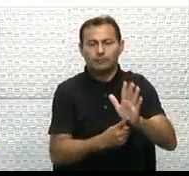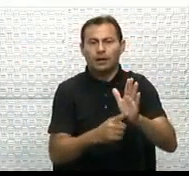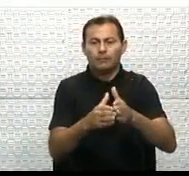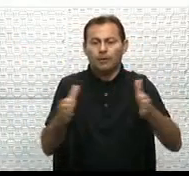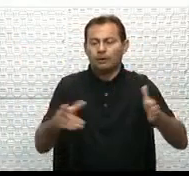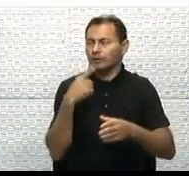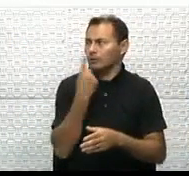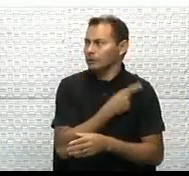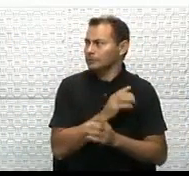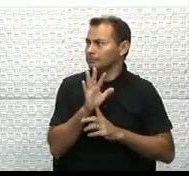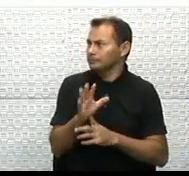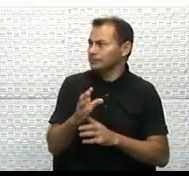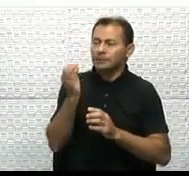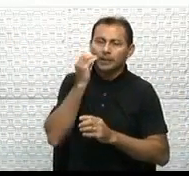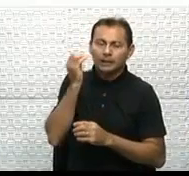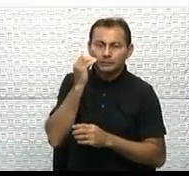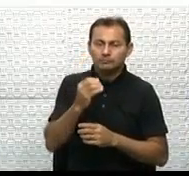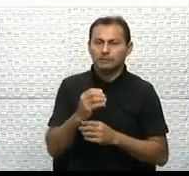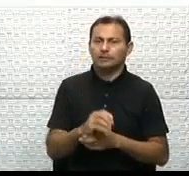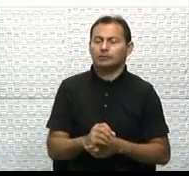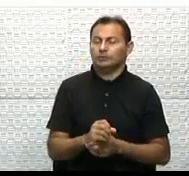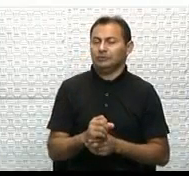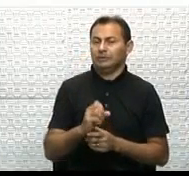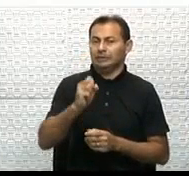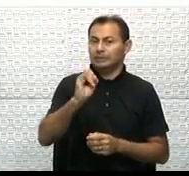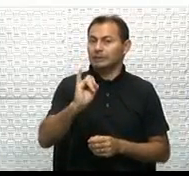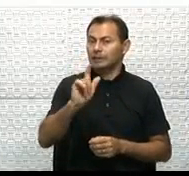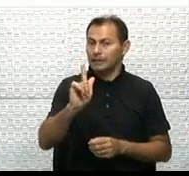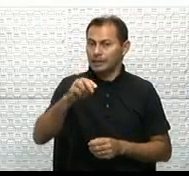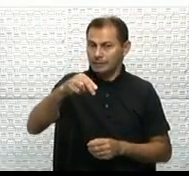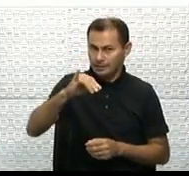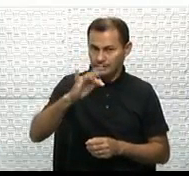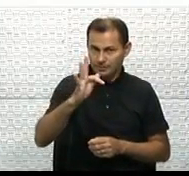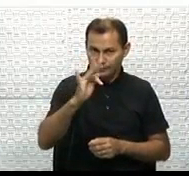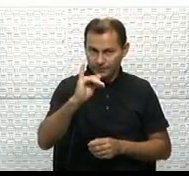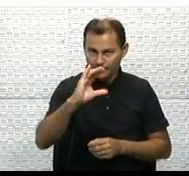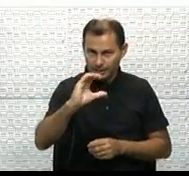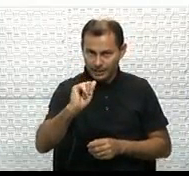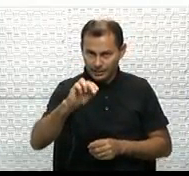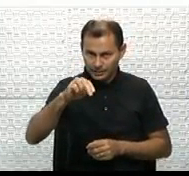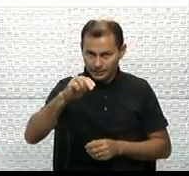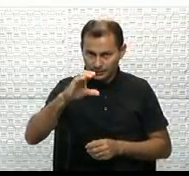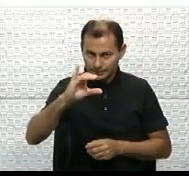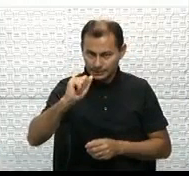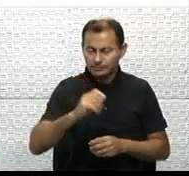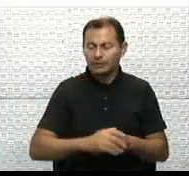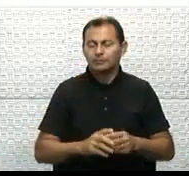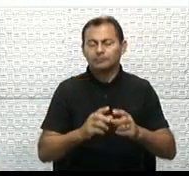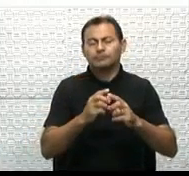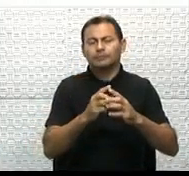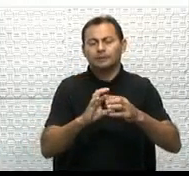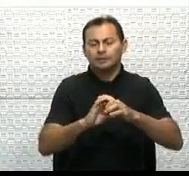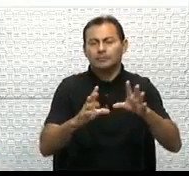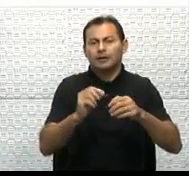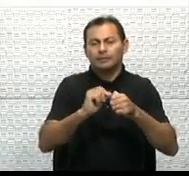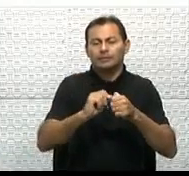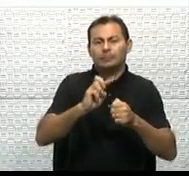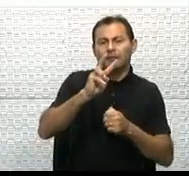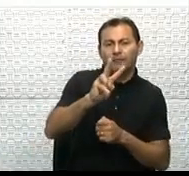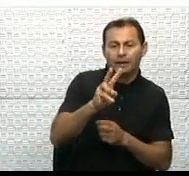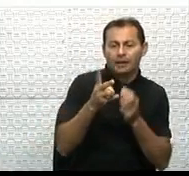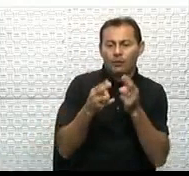E como nós estamos tratando de um teste de significância, nós precisamos determinar os graus de liberdade, fazendo V